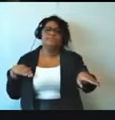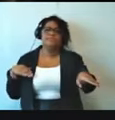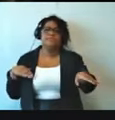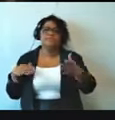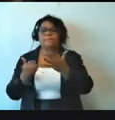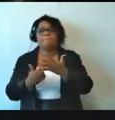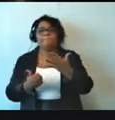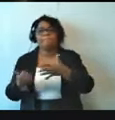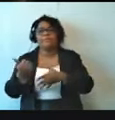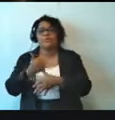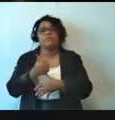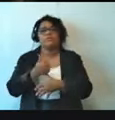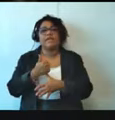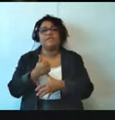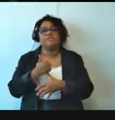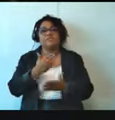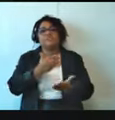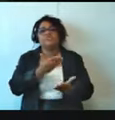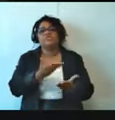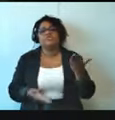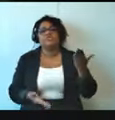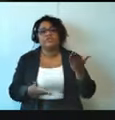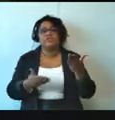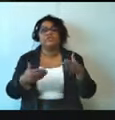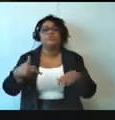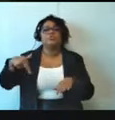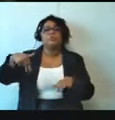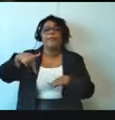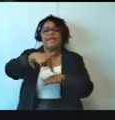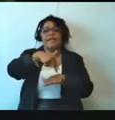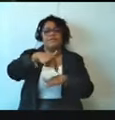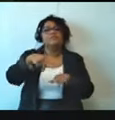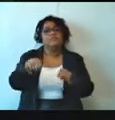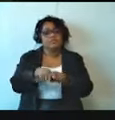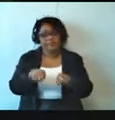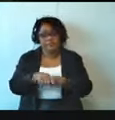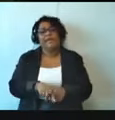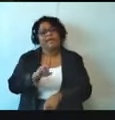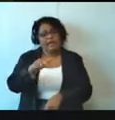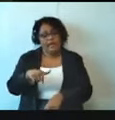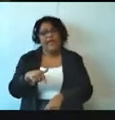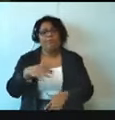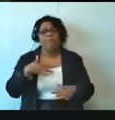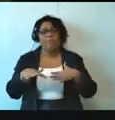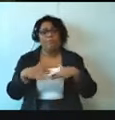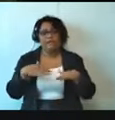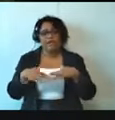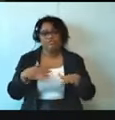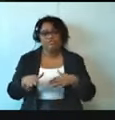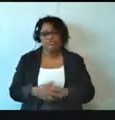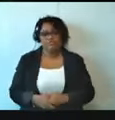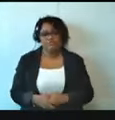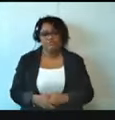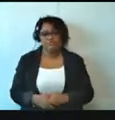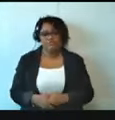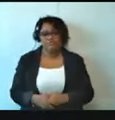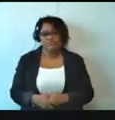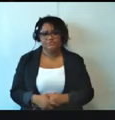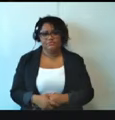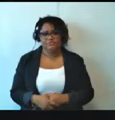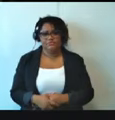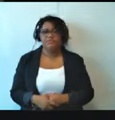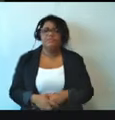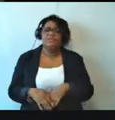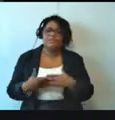pedestre, que também é mobilidade ativa. Então, quando a gente trata da motofaixa, nós